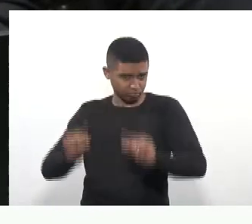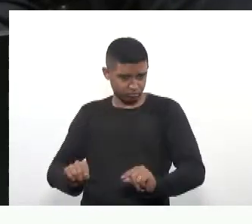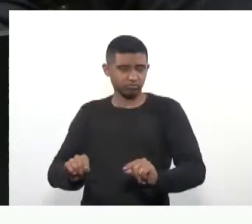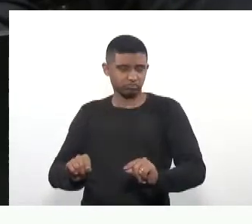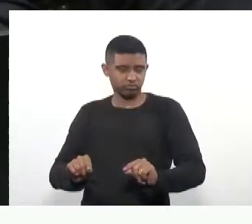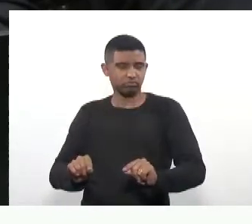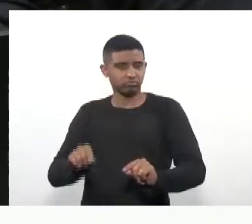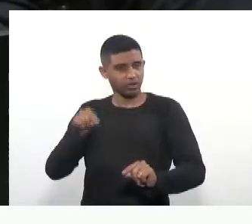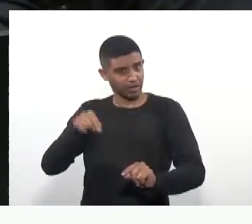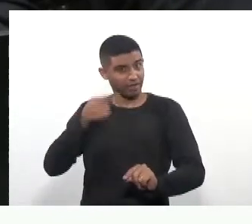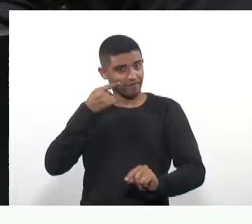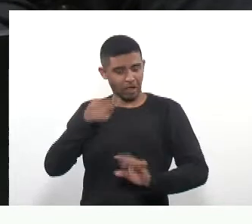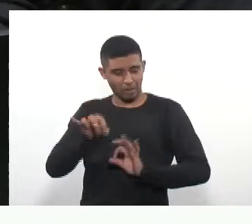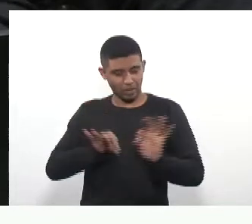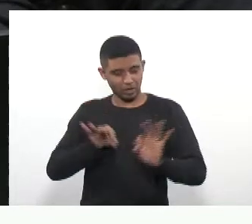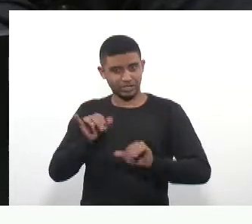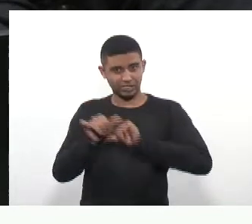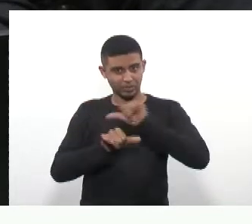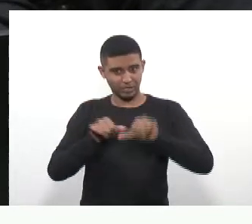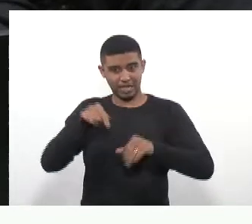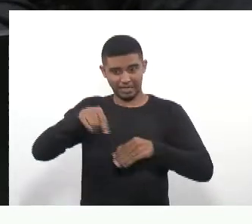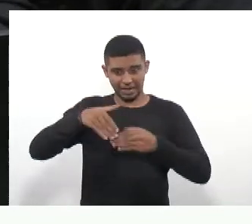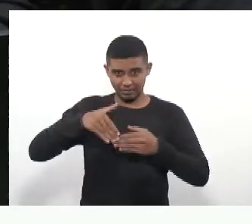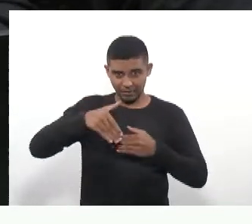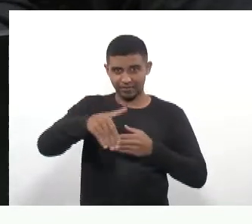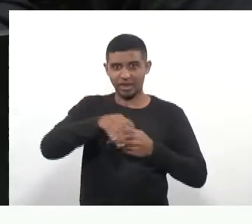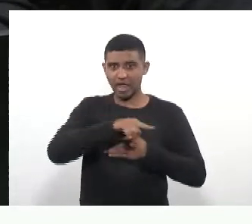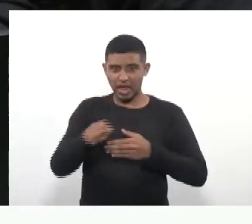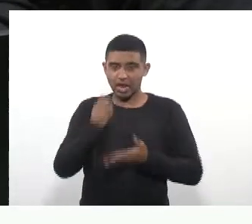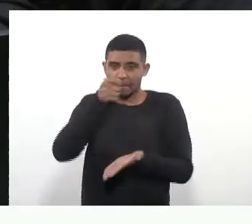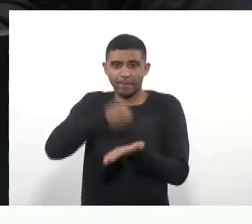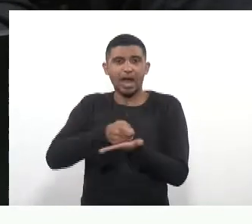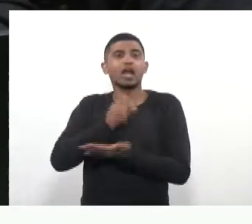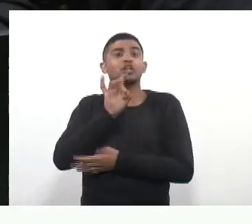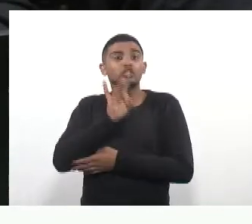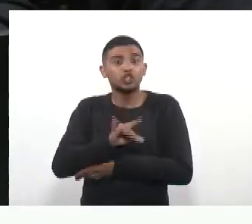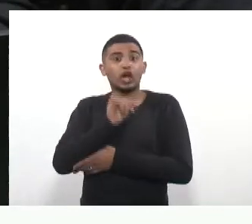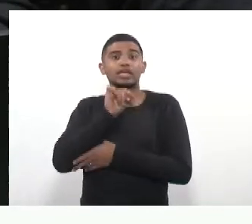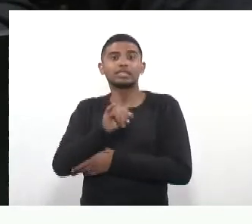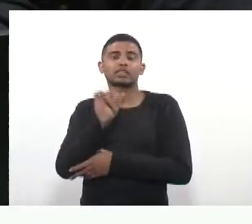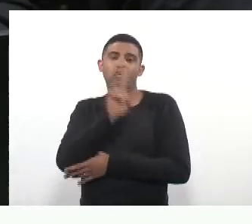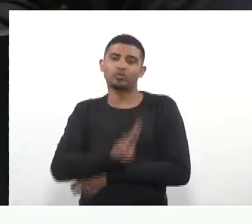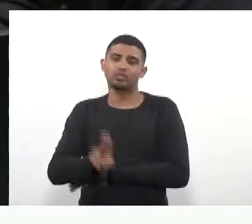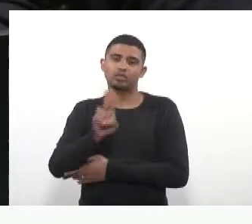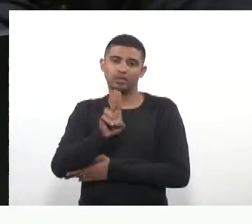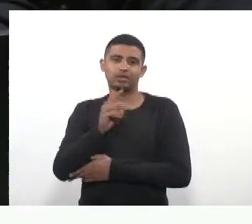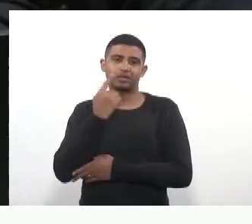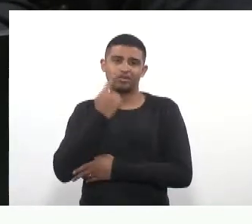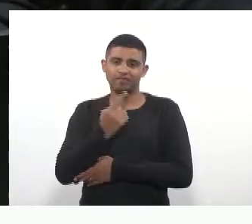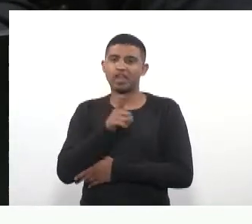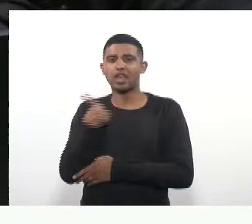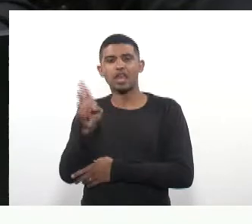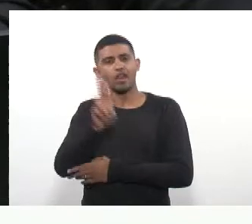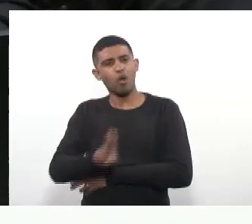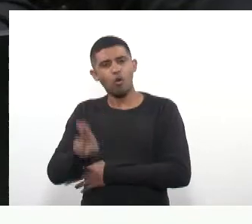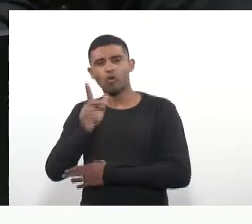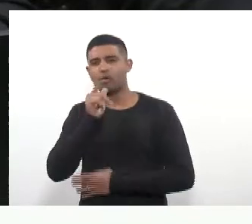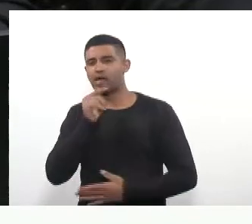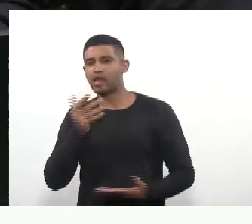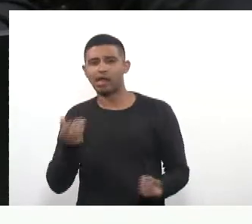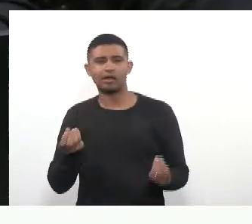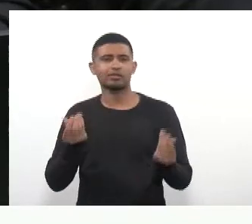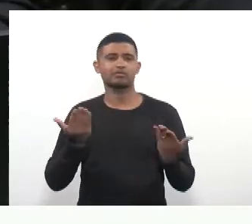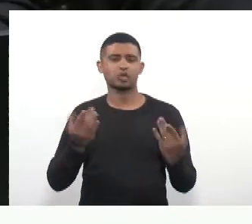ele vai pagar efetivamente o que ele consome. Tá? E esse consumo, essa forma